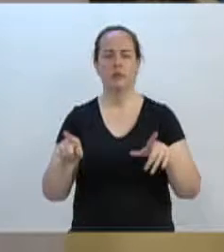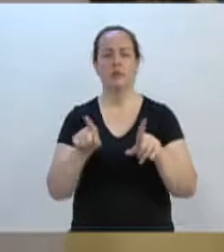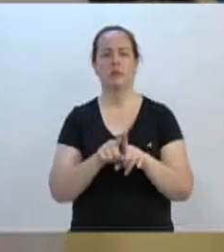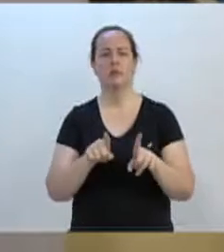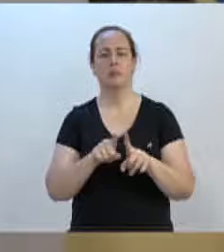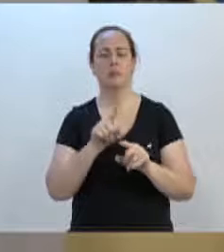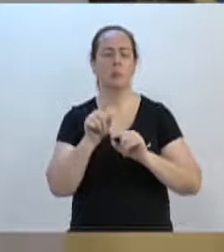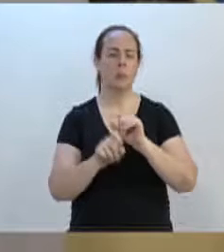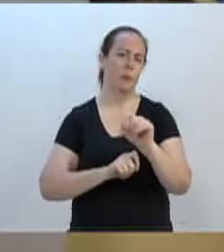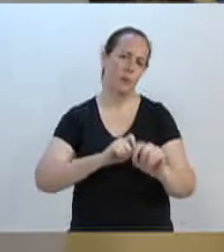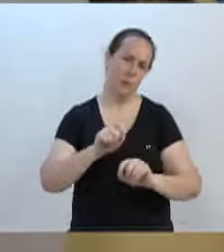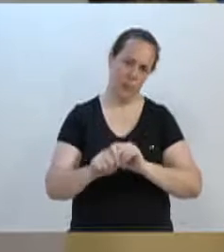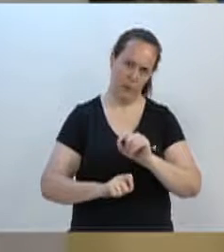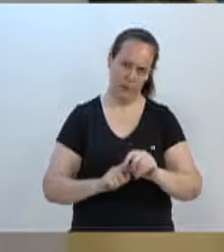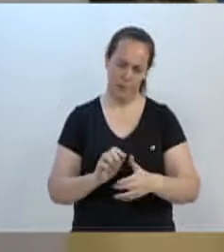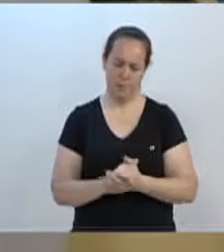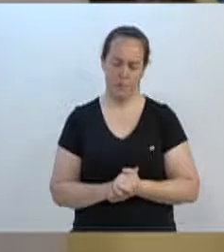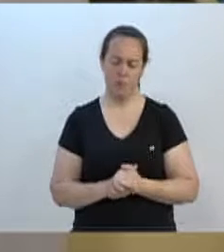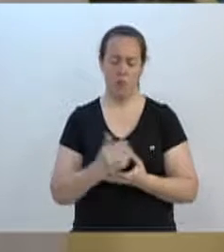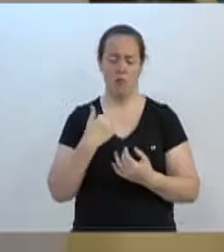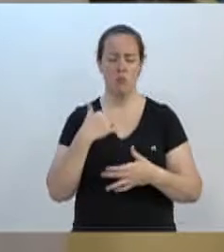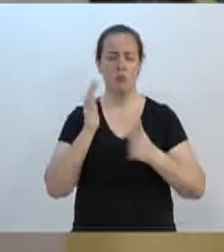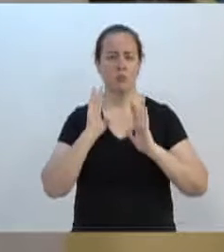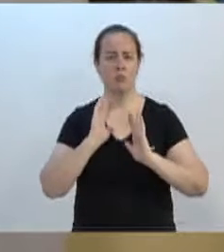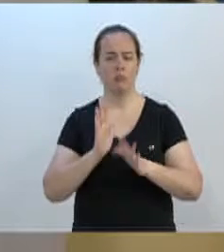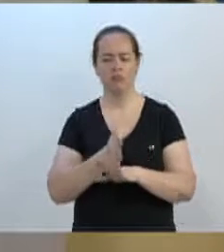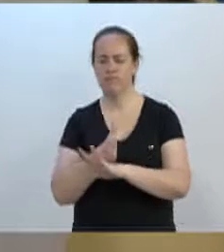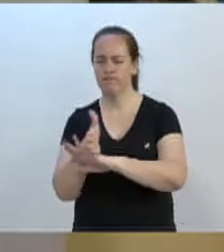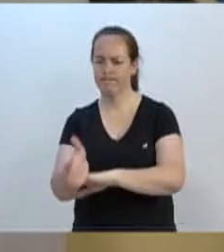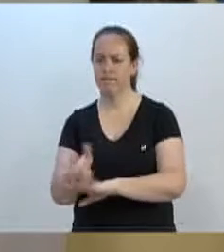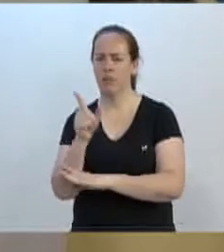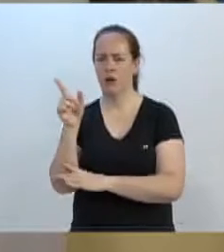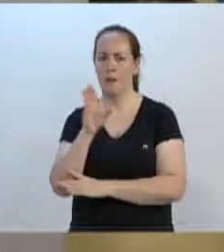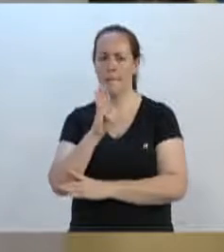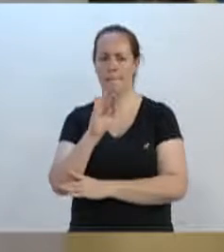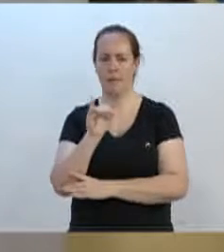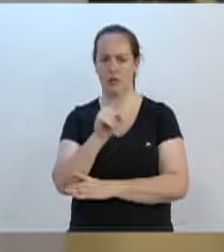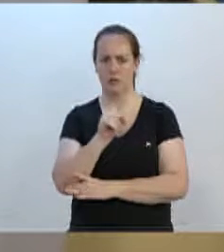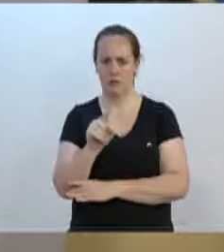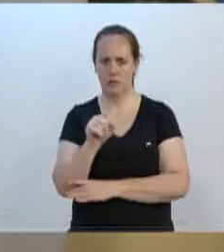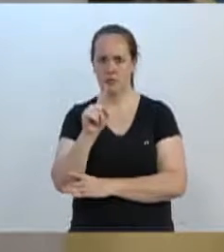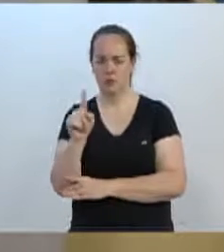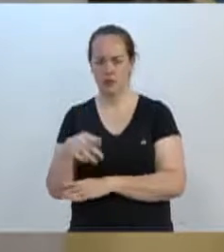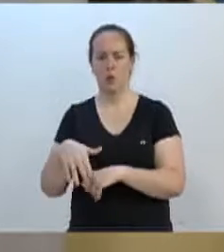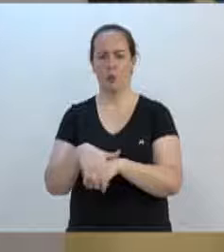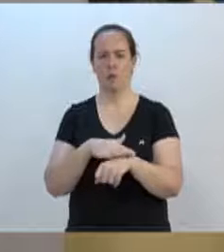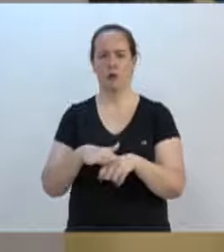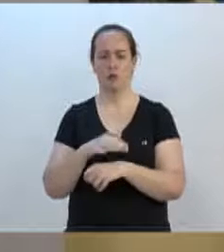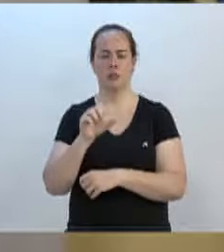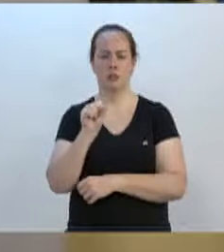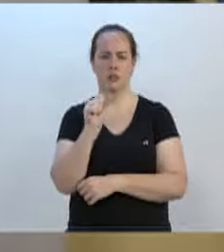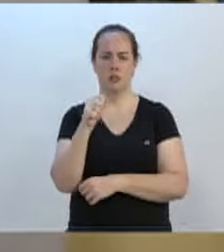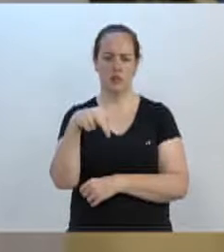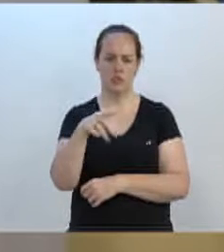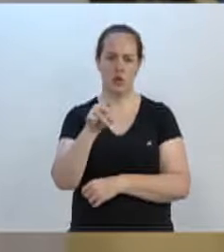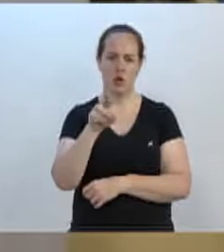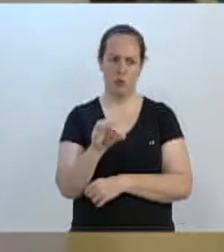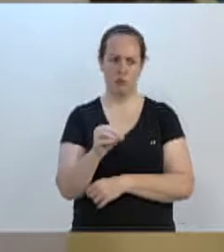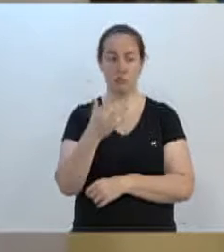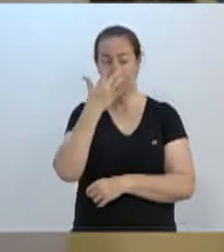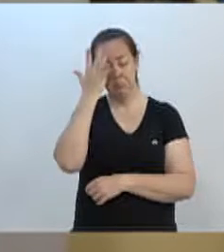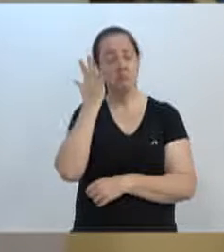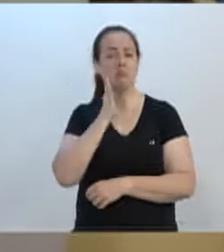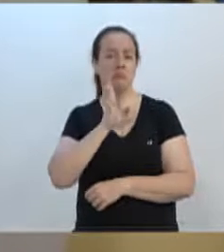também. Eu estive, inclusive, também lá na BIS FM, conversando com o Sandro, o pessoal muito agradável, estava lá